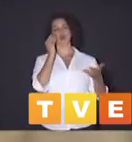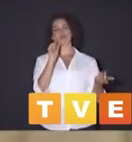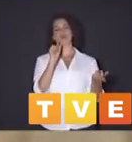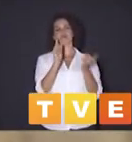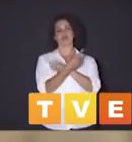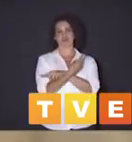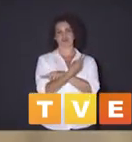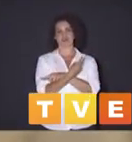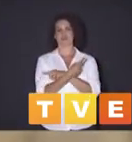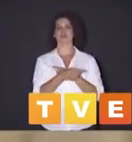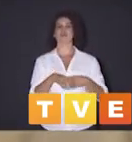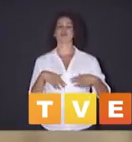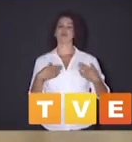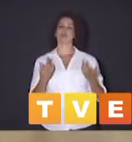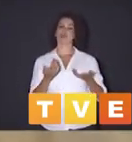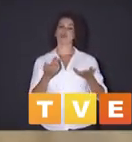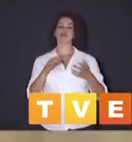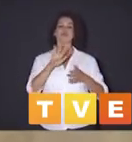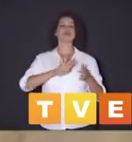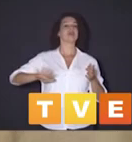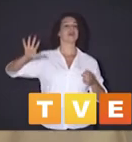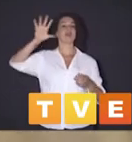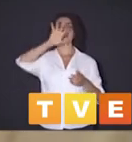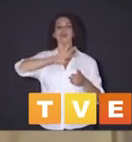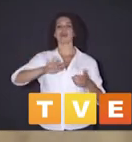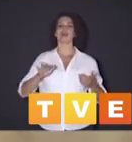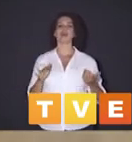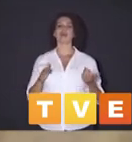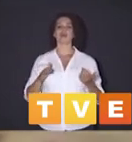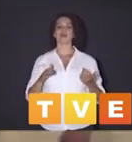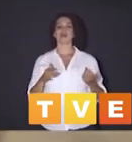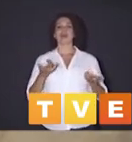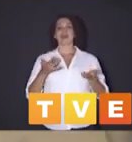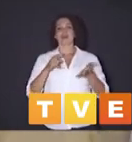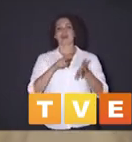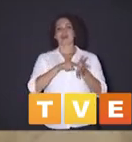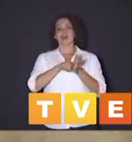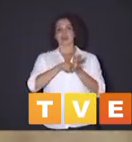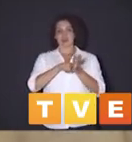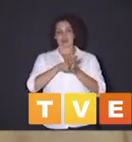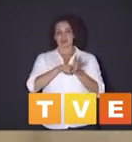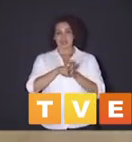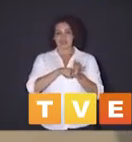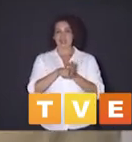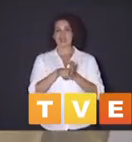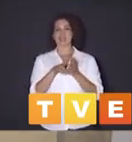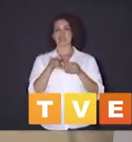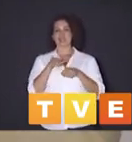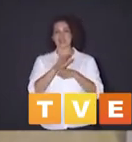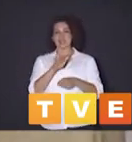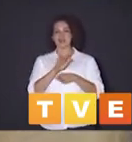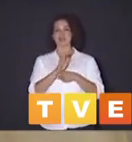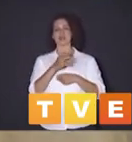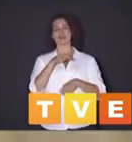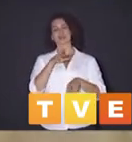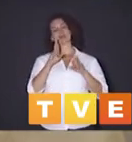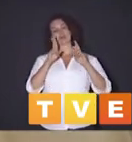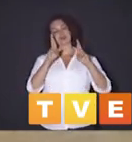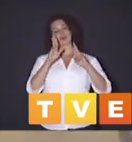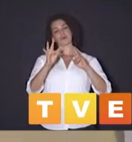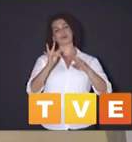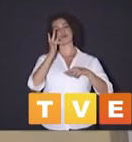assim ah ah ah sim as pesquisas e as contribuições que a gente espera dar no futuro são